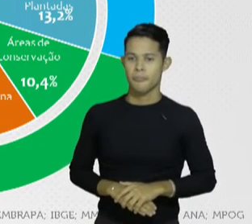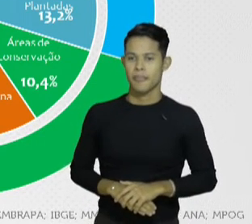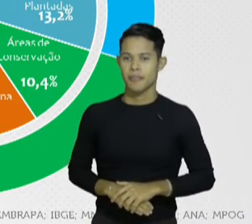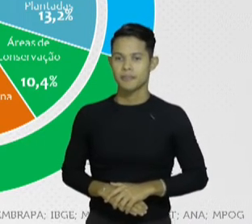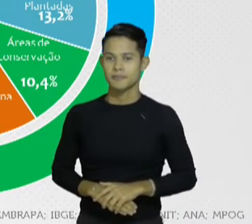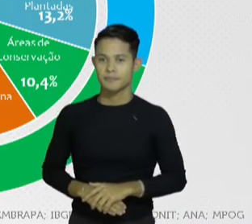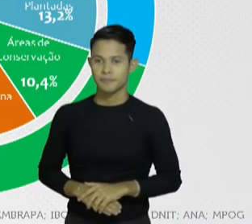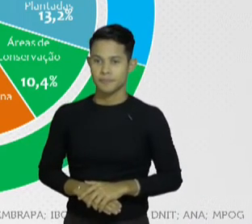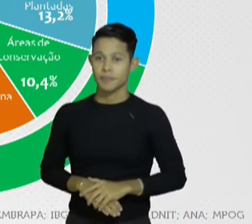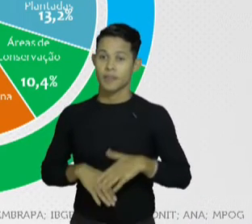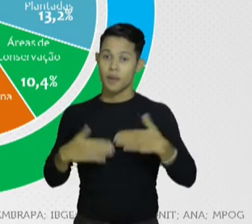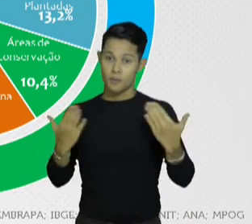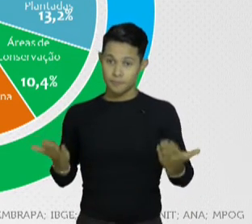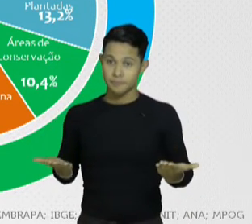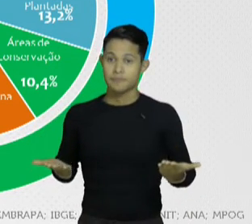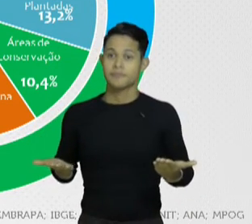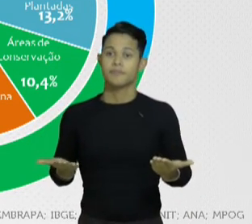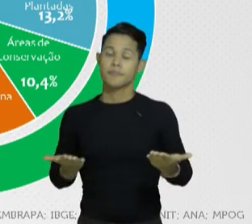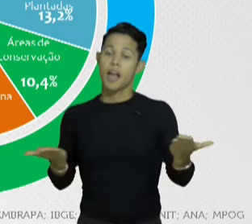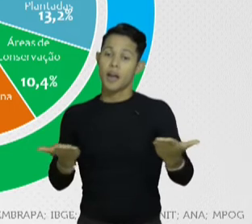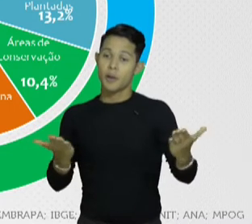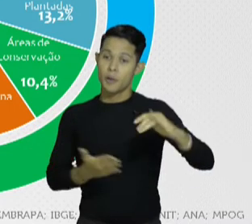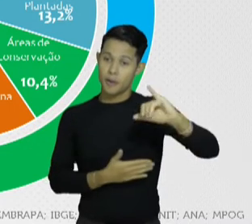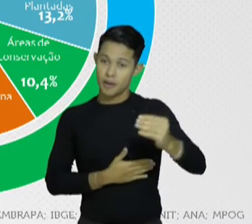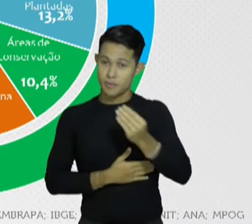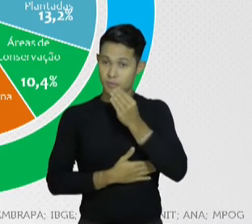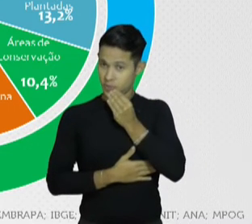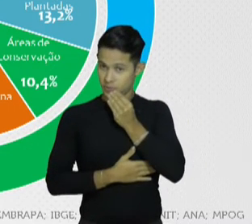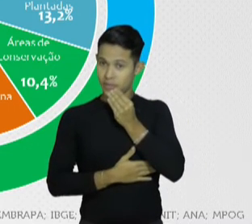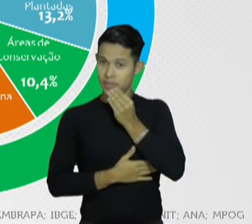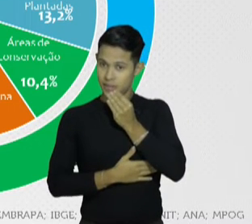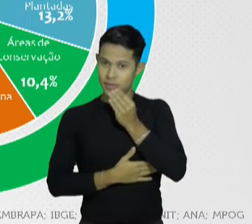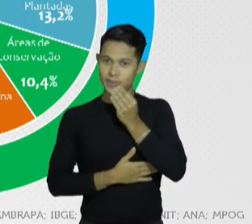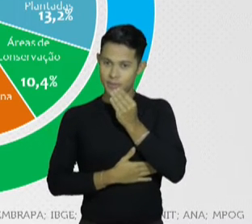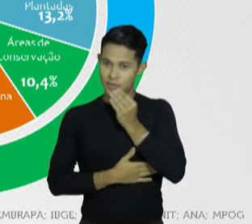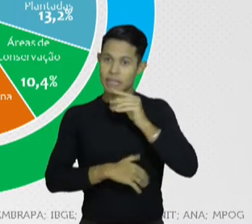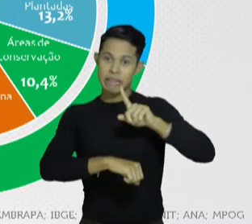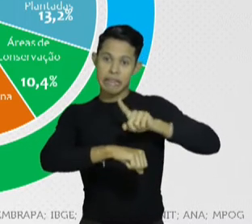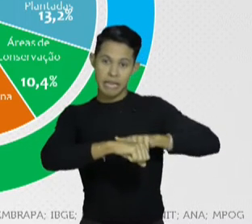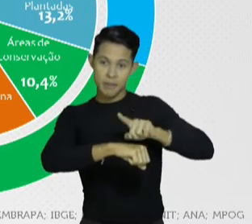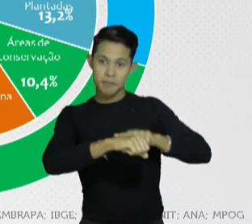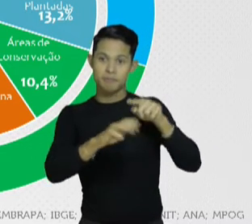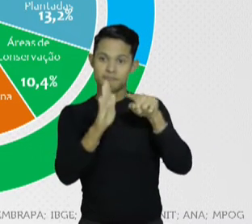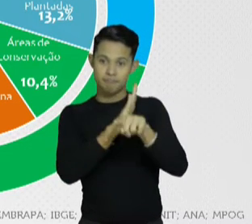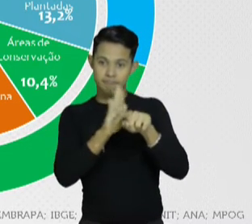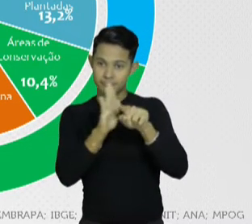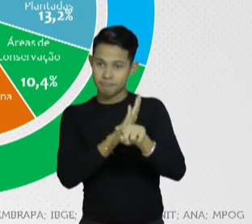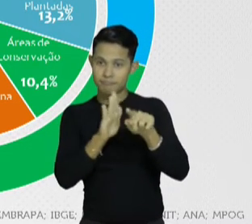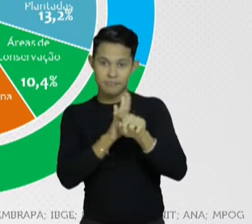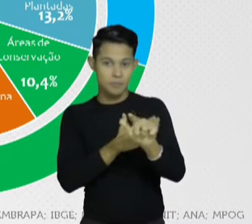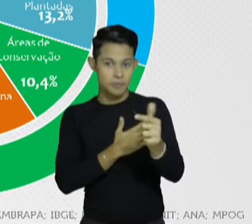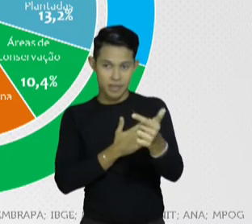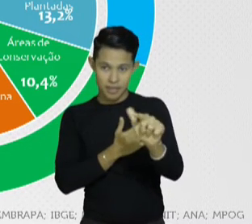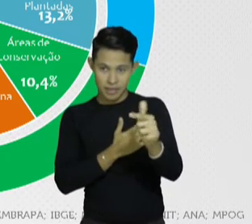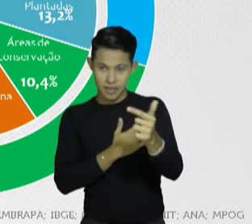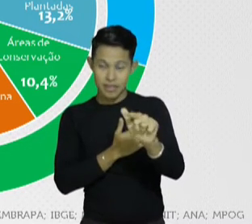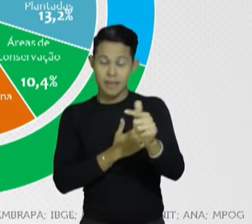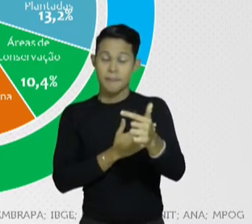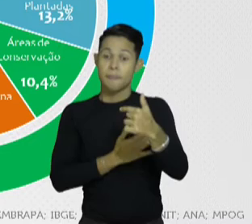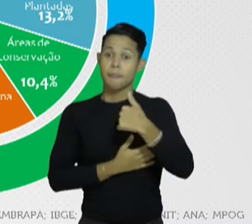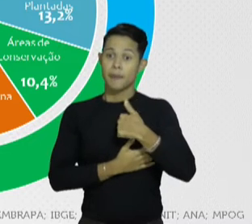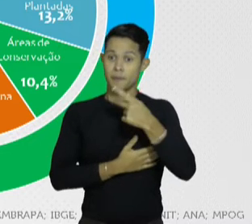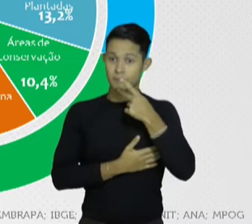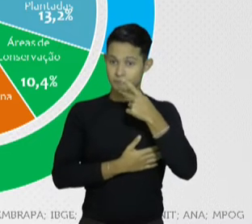então Samo aproveitando a oportunidade antes não não tivemos o tempo para pergunta eu só te digo o seguinte nós